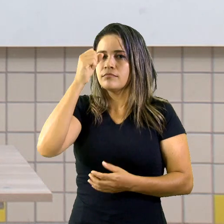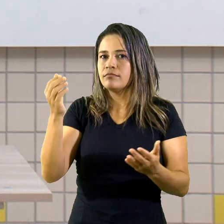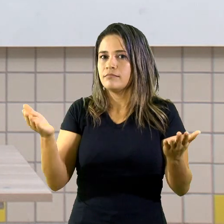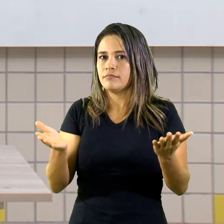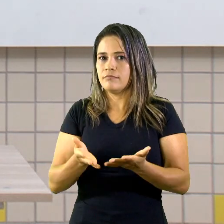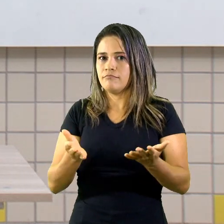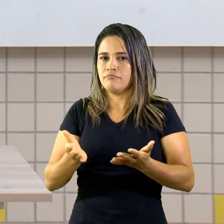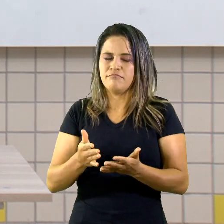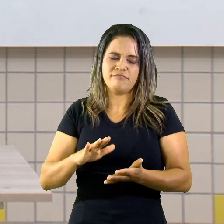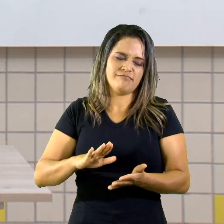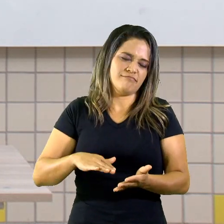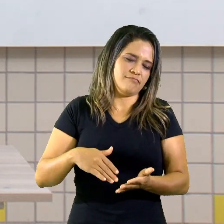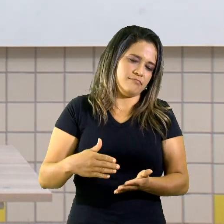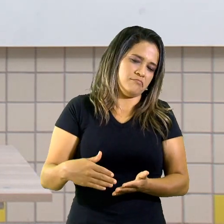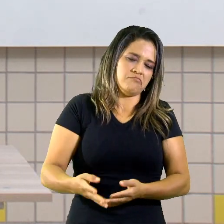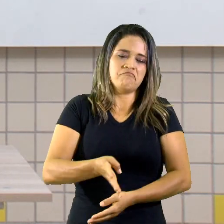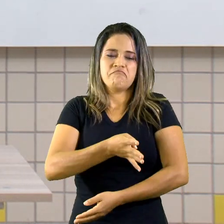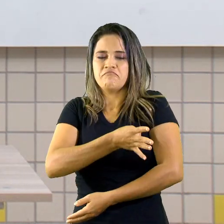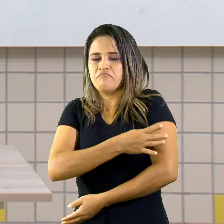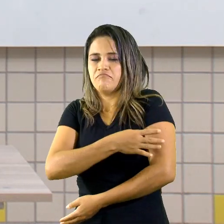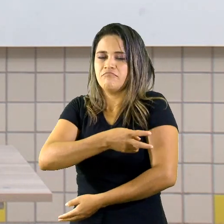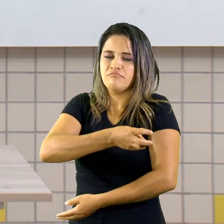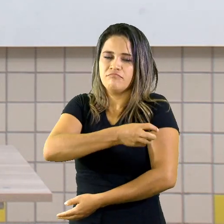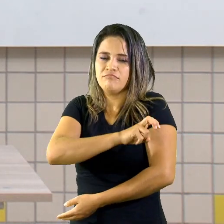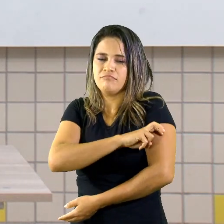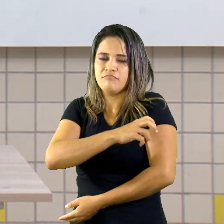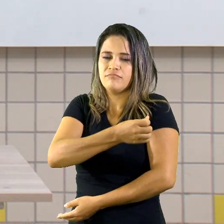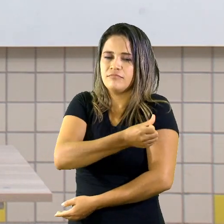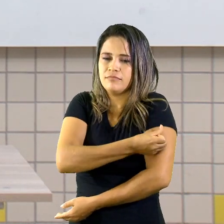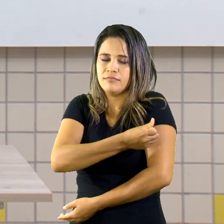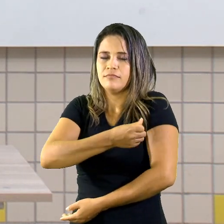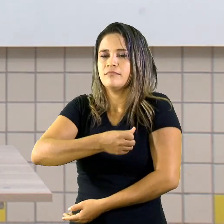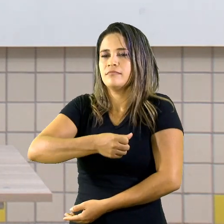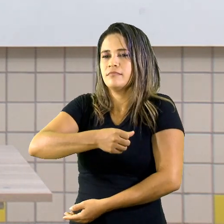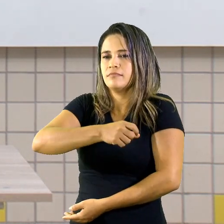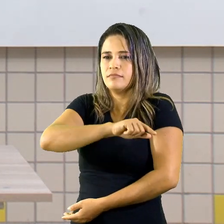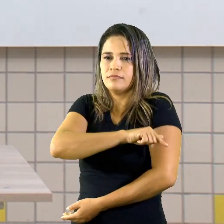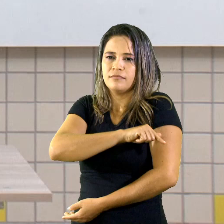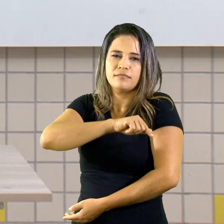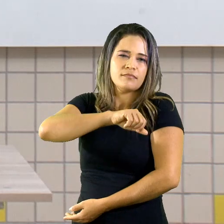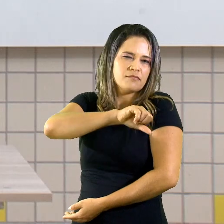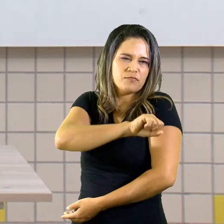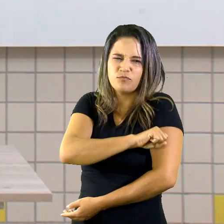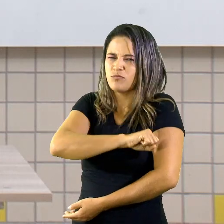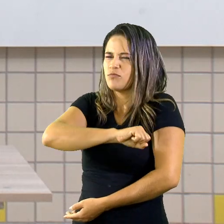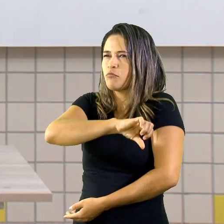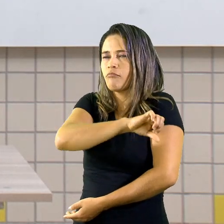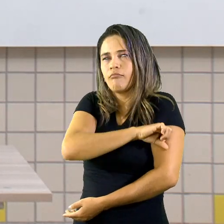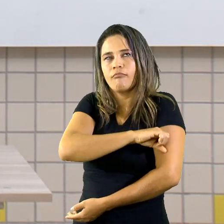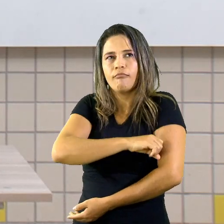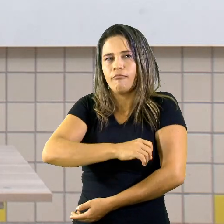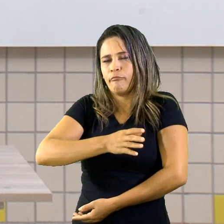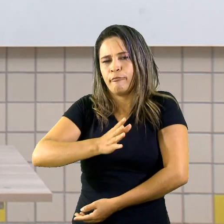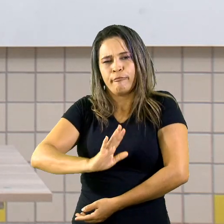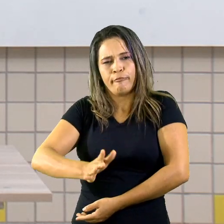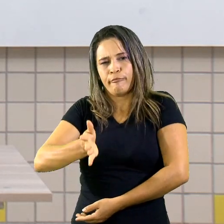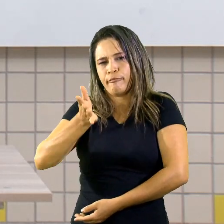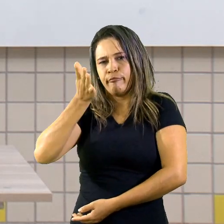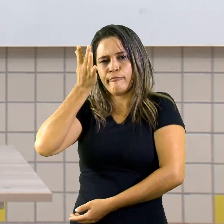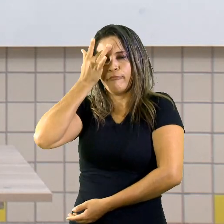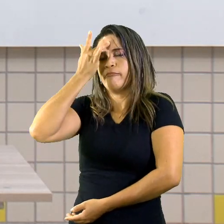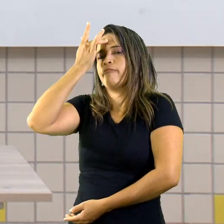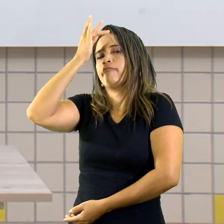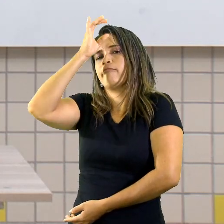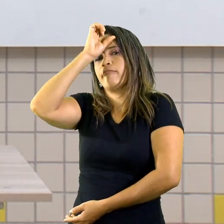que vocês vão passar para o 4º, para o 5º, para o 6º, para o 7º, 8º, 9º ano, e vocês ainda vão